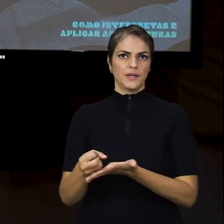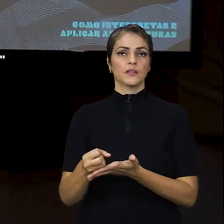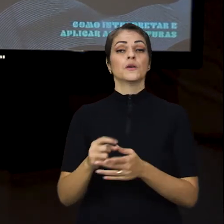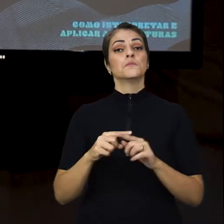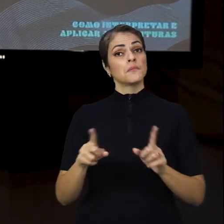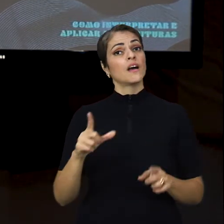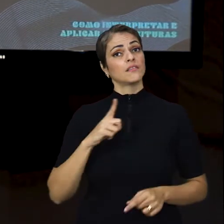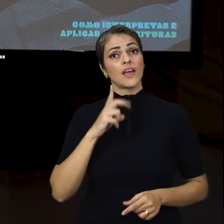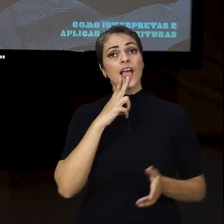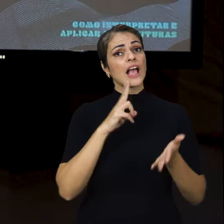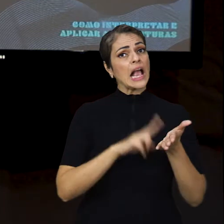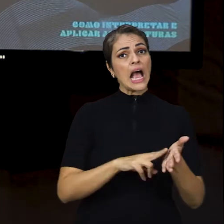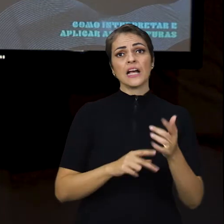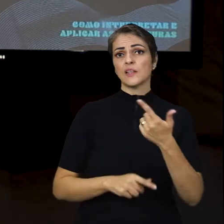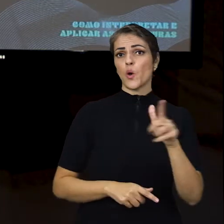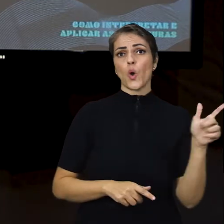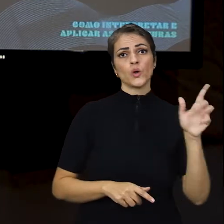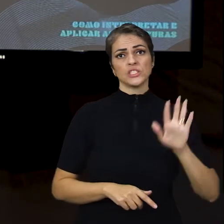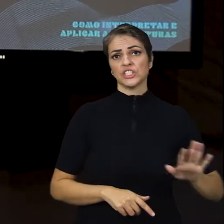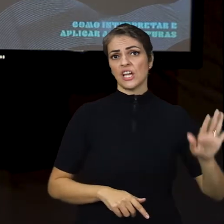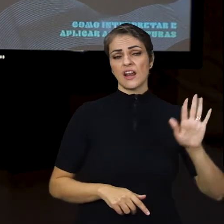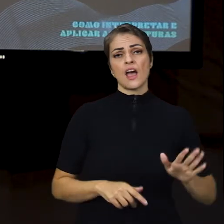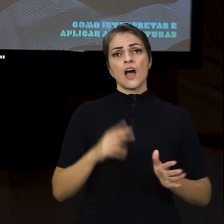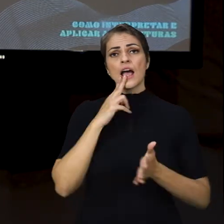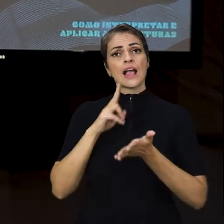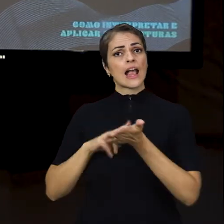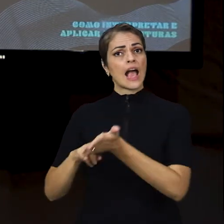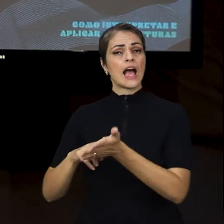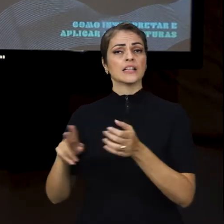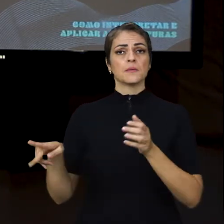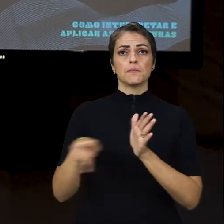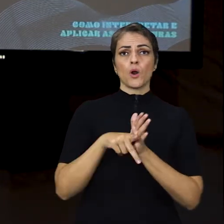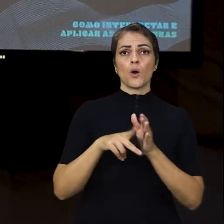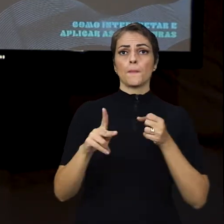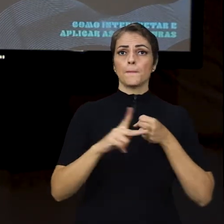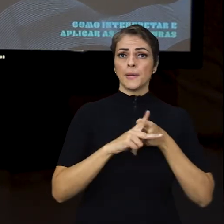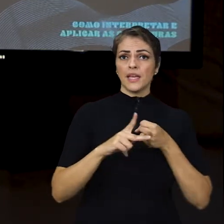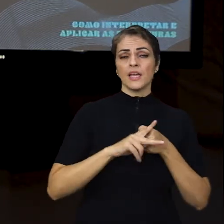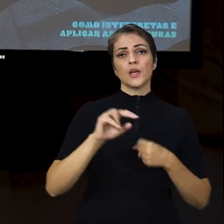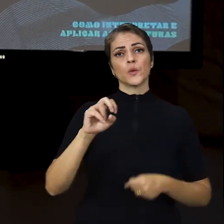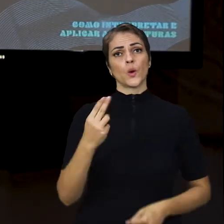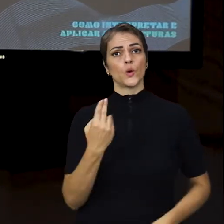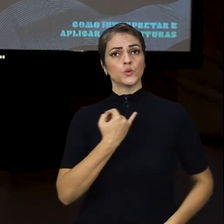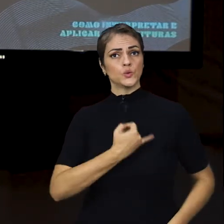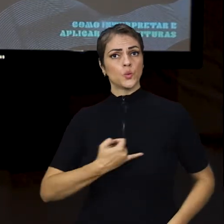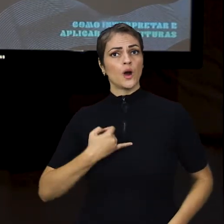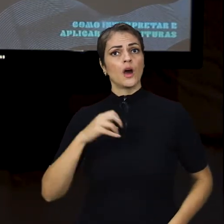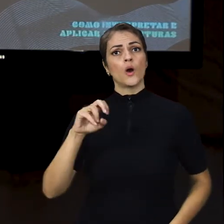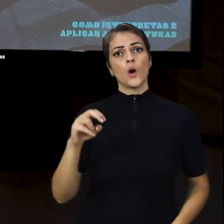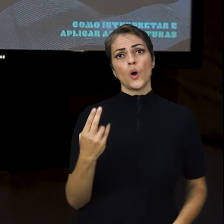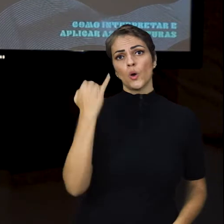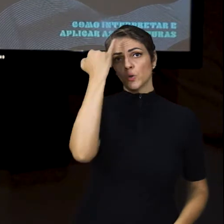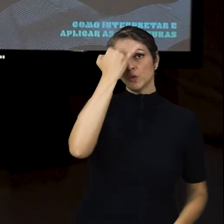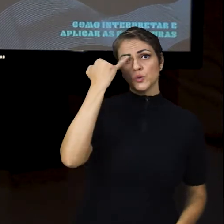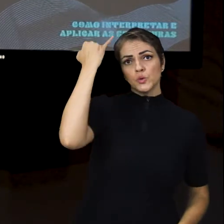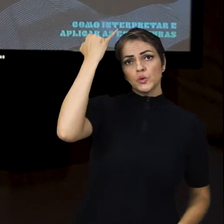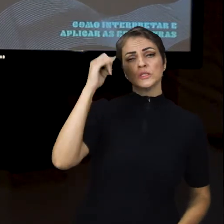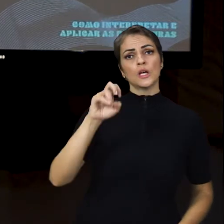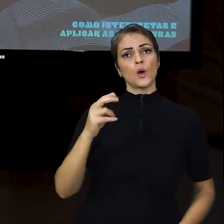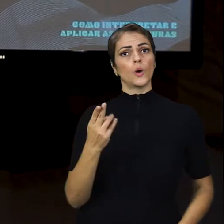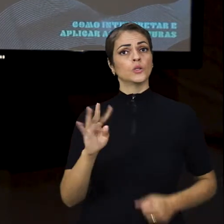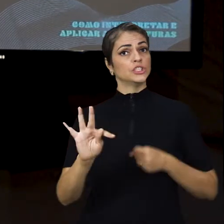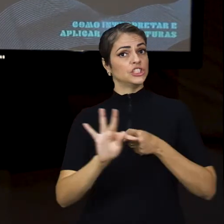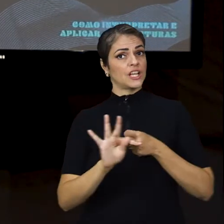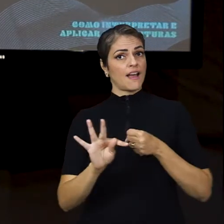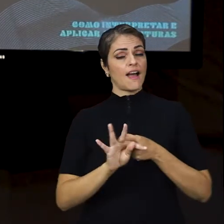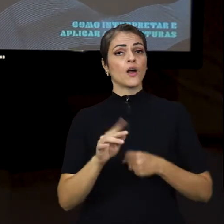temos cartas gerais, cartas escritas por Pedro, cartas escritas por João, carta escrita por Judas, por Tiago, outras